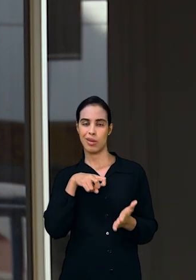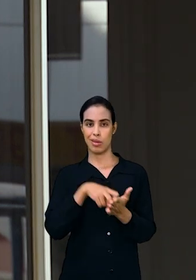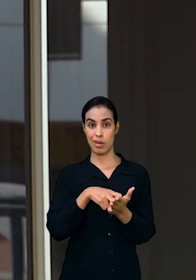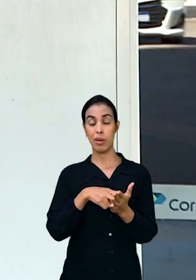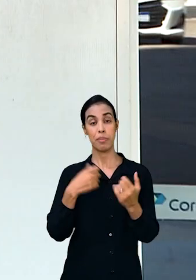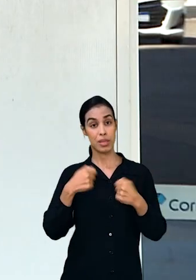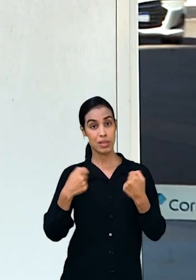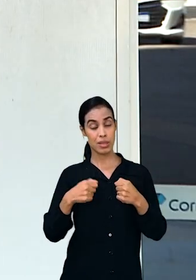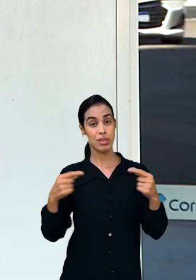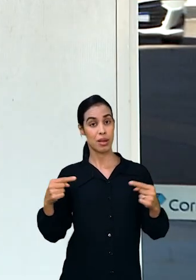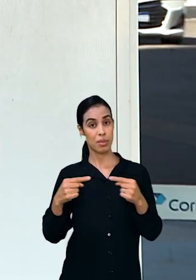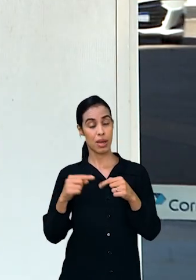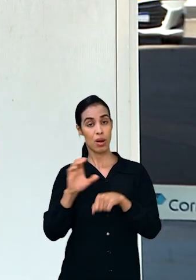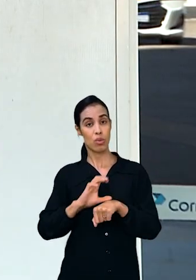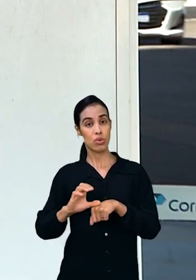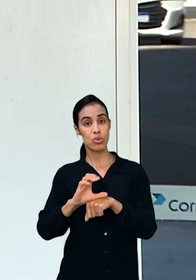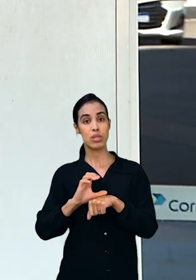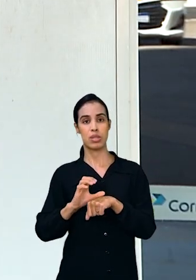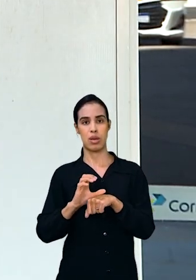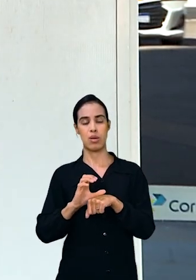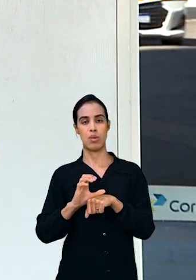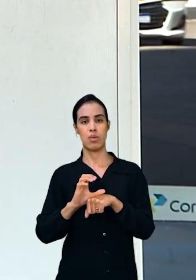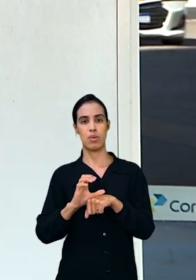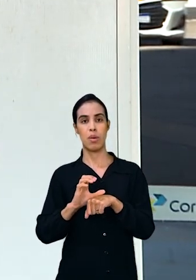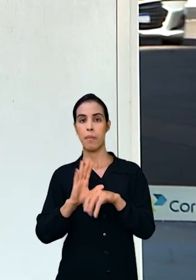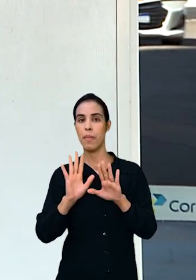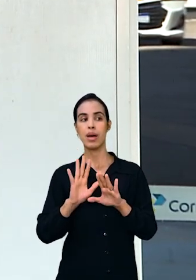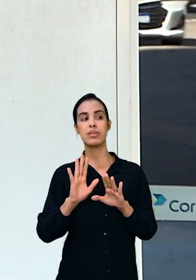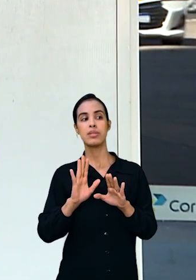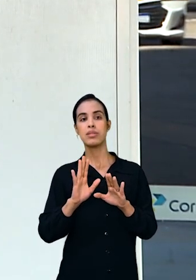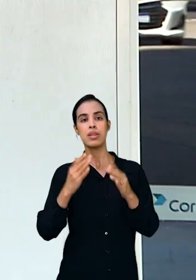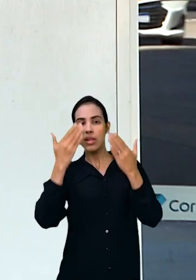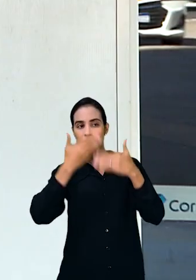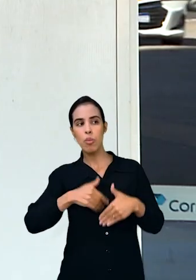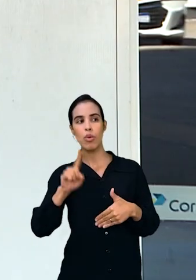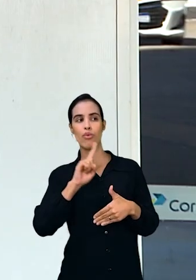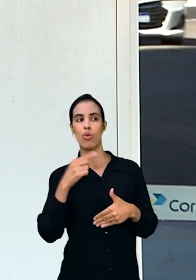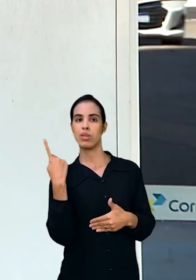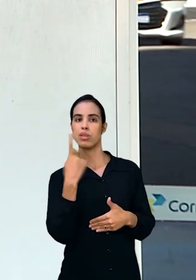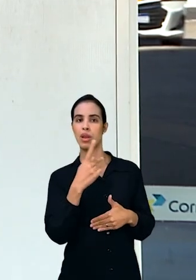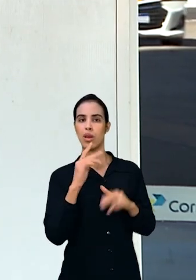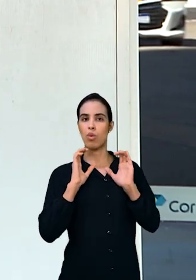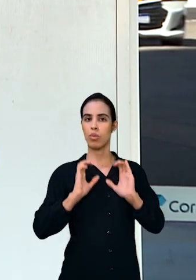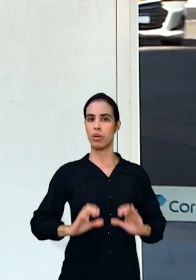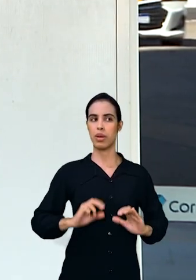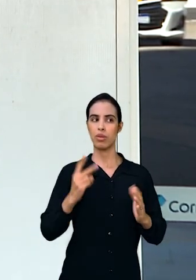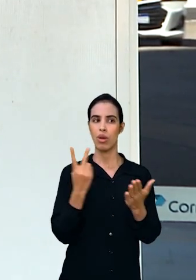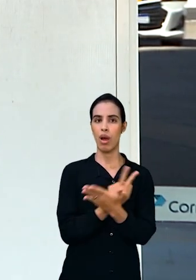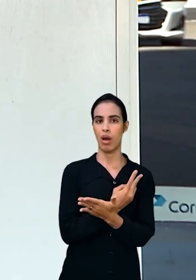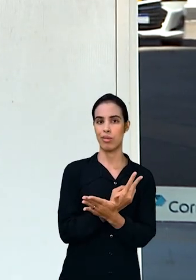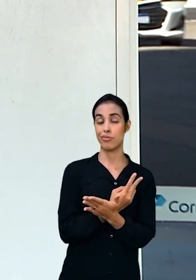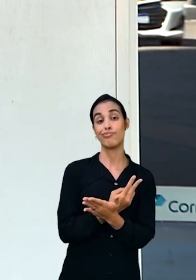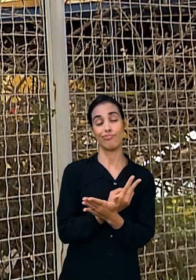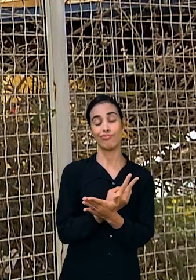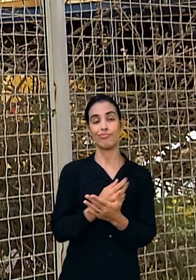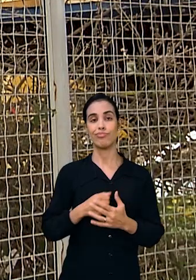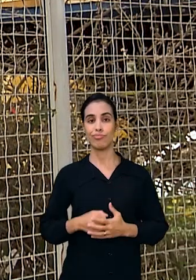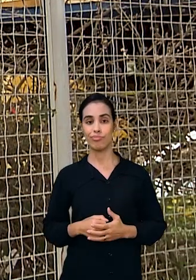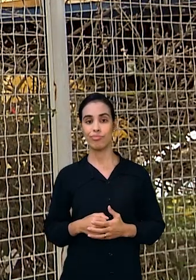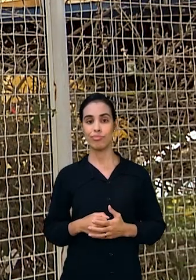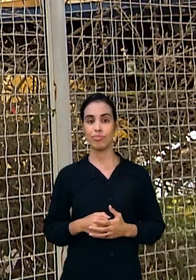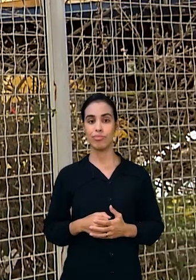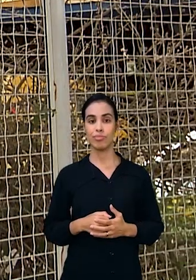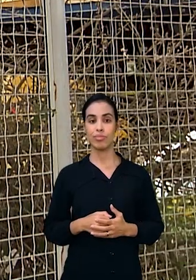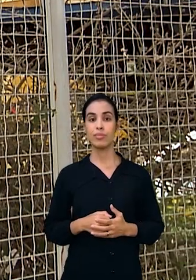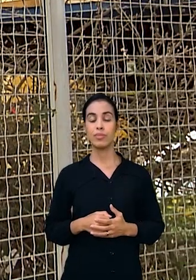da pena previsto na Constituição Federal ao aplicar sanção sem comprovar comportamento ilícito pessoal.